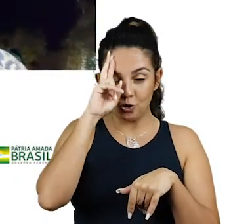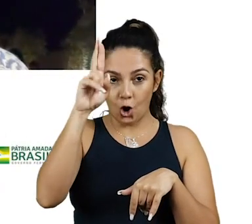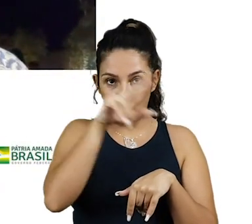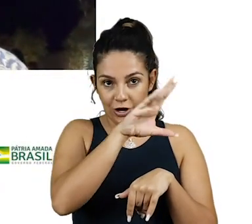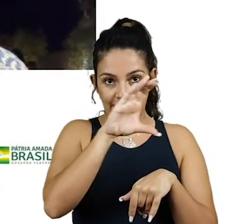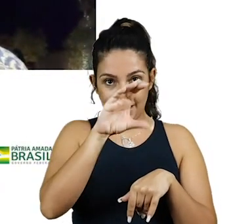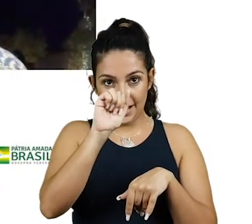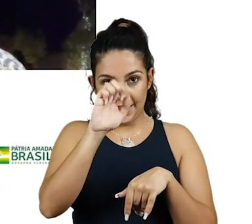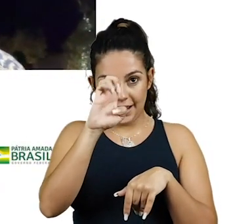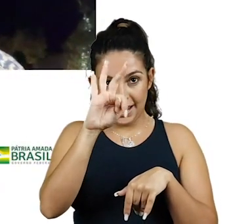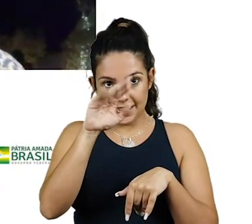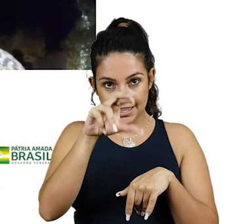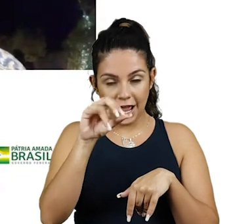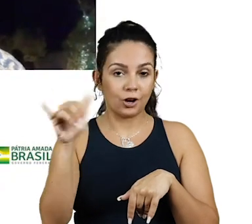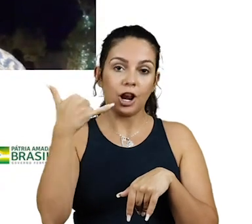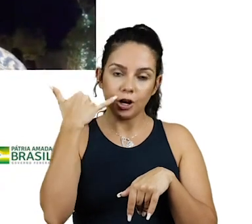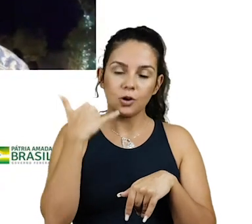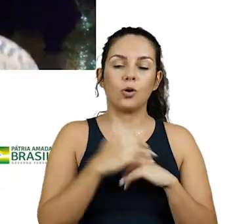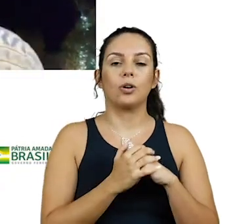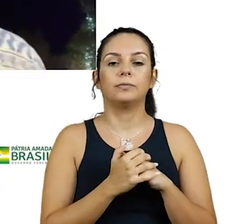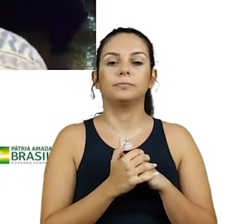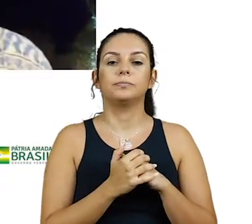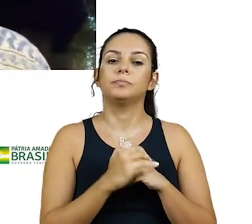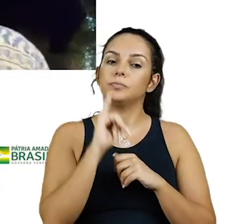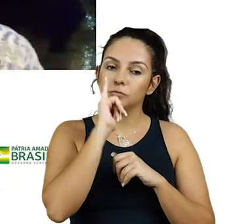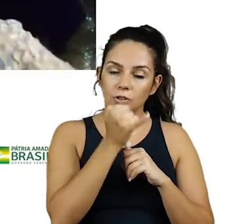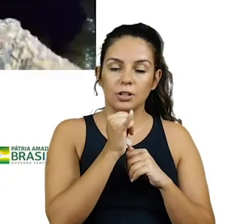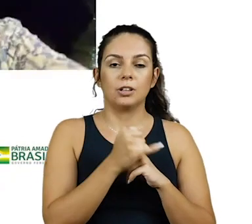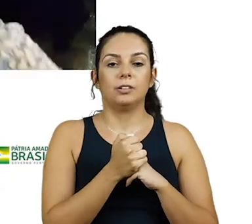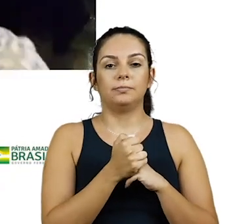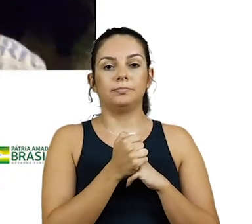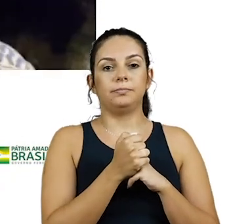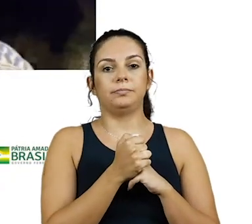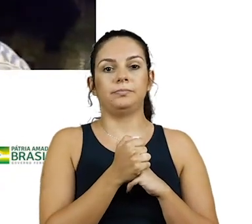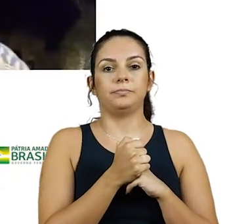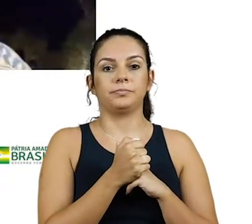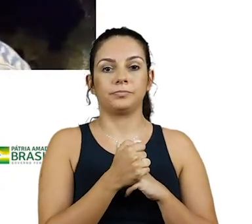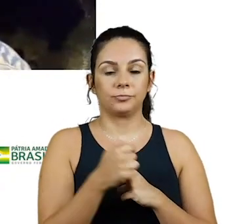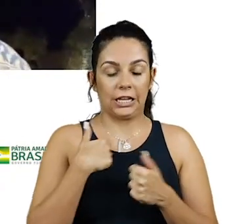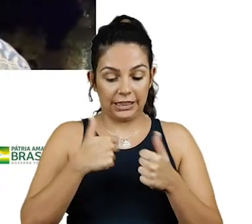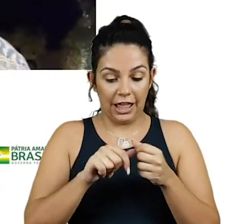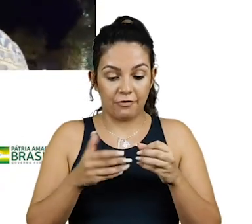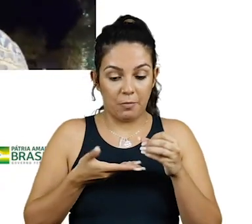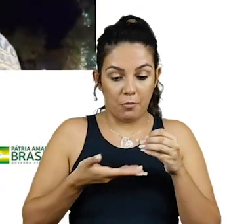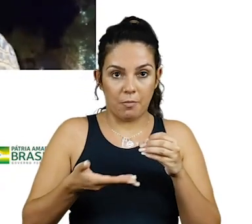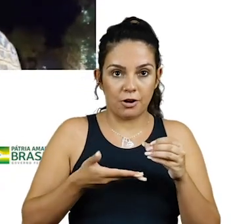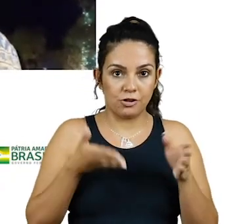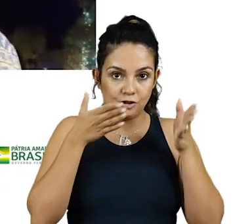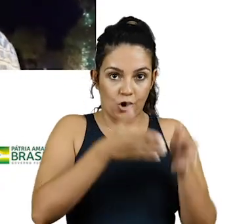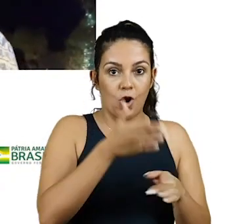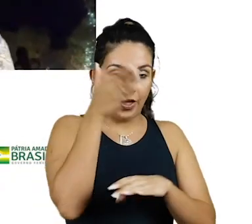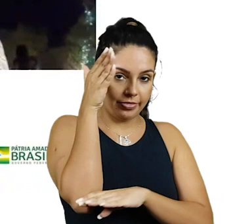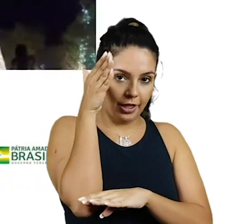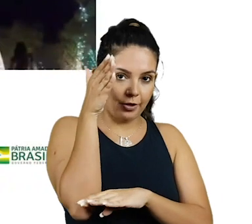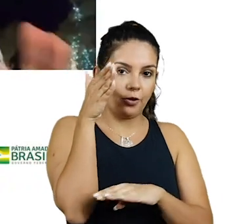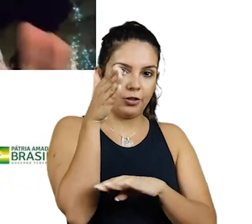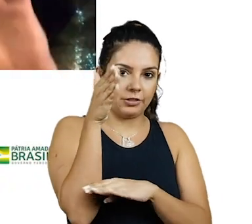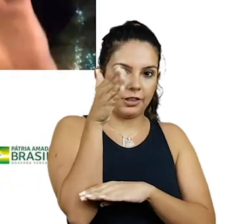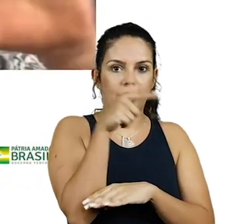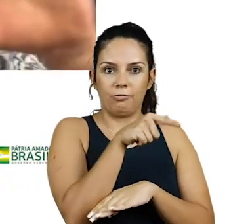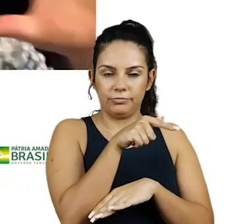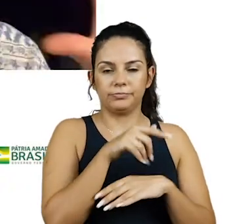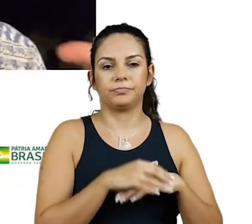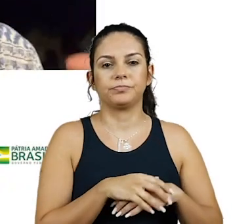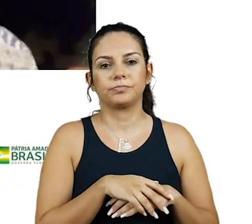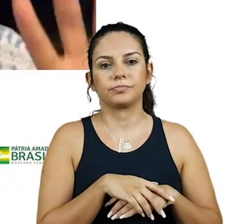grandes estrelas. E ela conta, então, que essa Elza, que estava por baixo, chega naquele hotel. O Hotel Hilton era